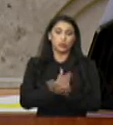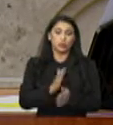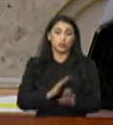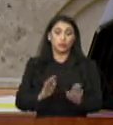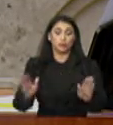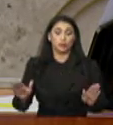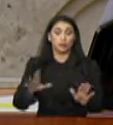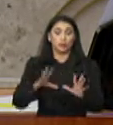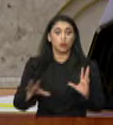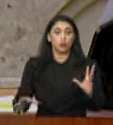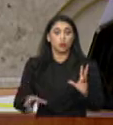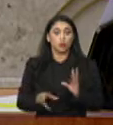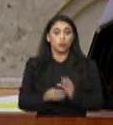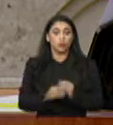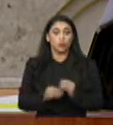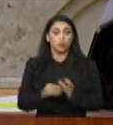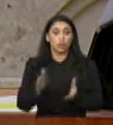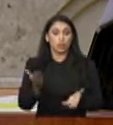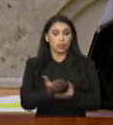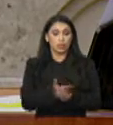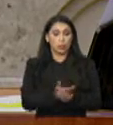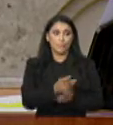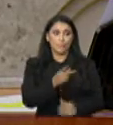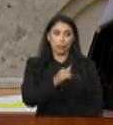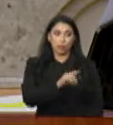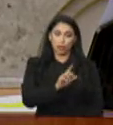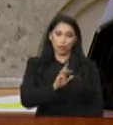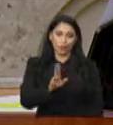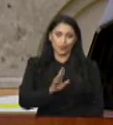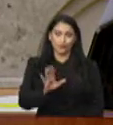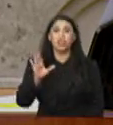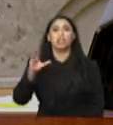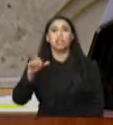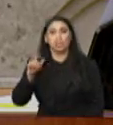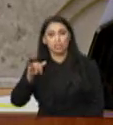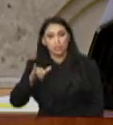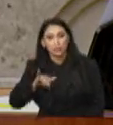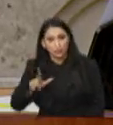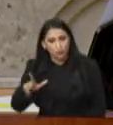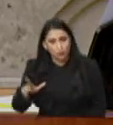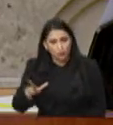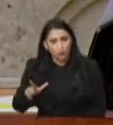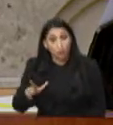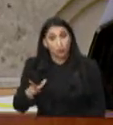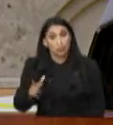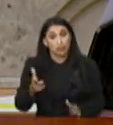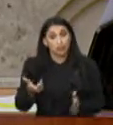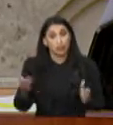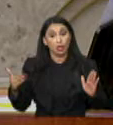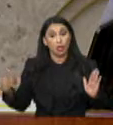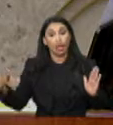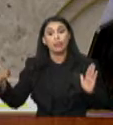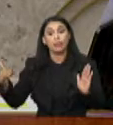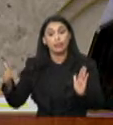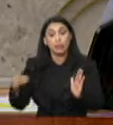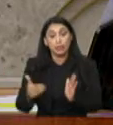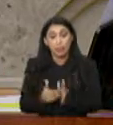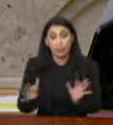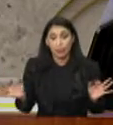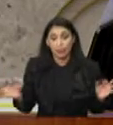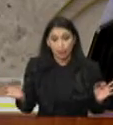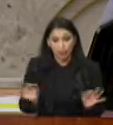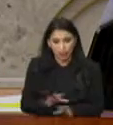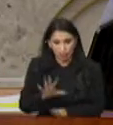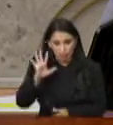chego à conclusão que não é uma são pé não é uma ação civil as condições da ação Elas têm de perdurar até o final da